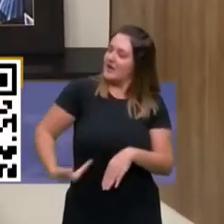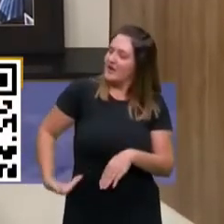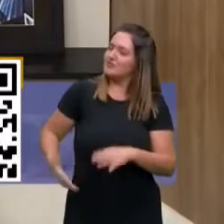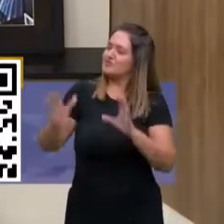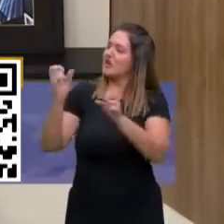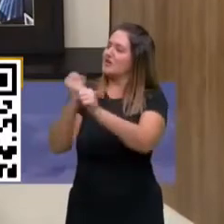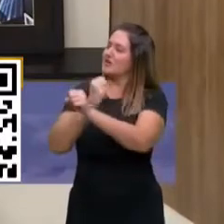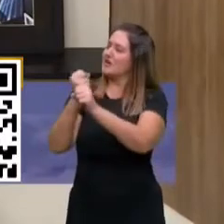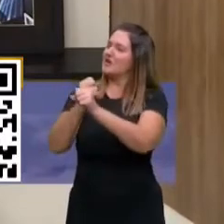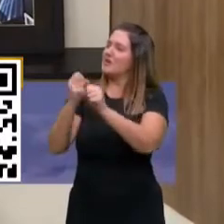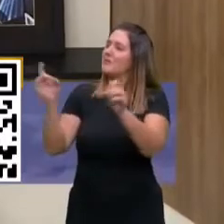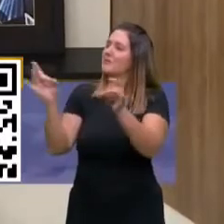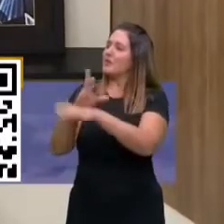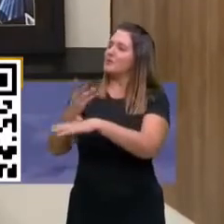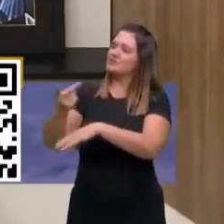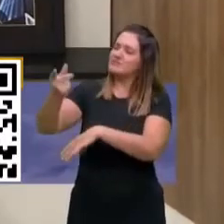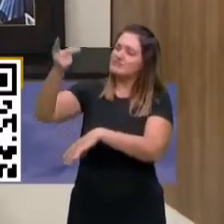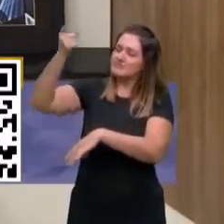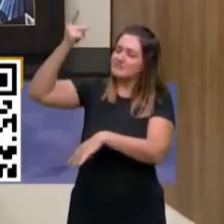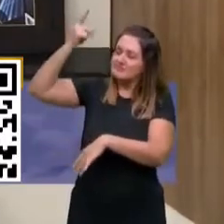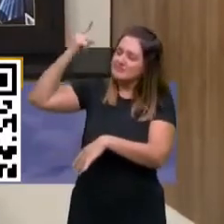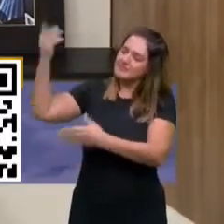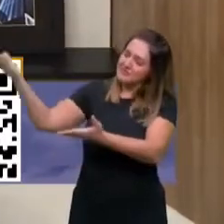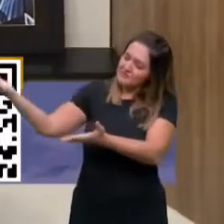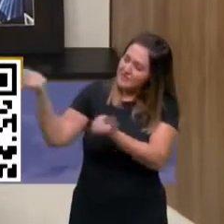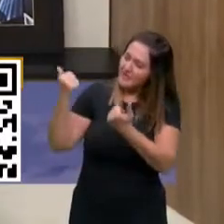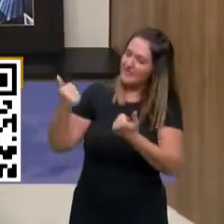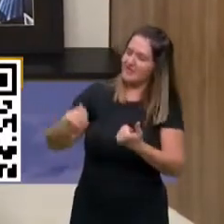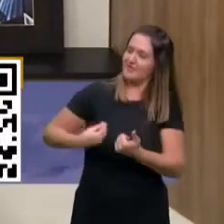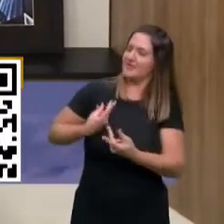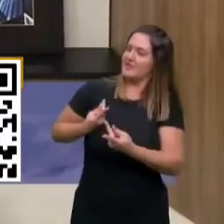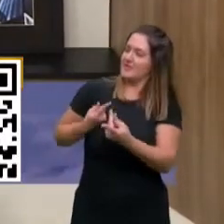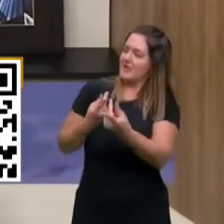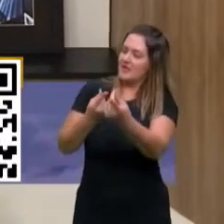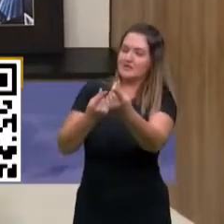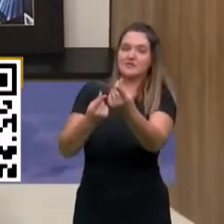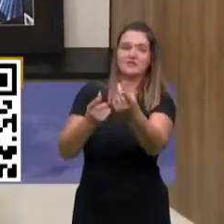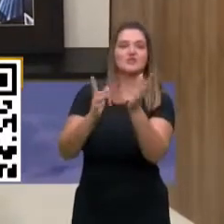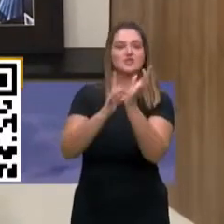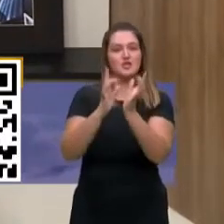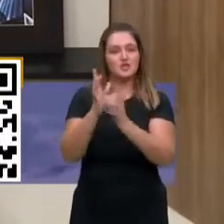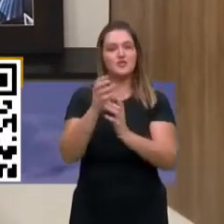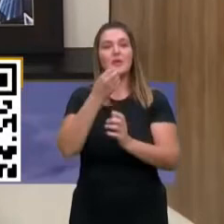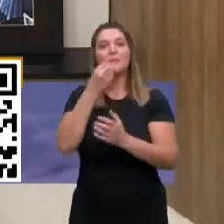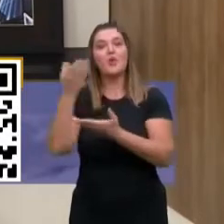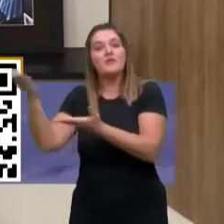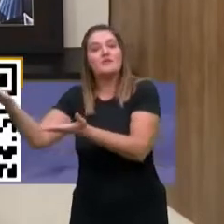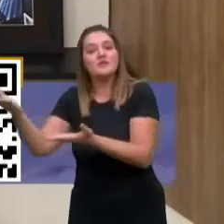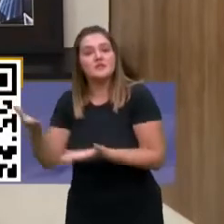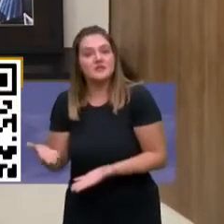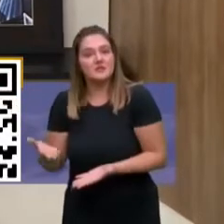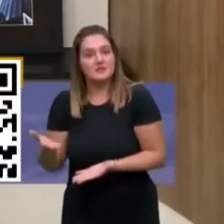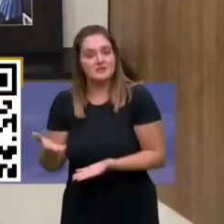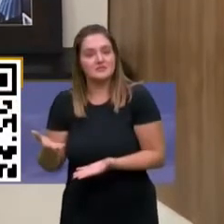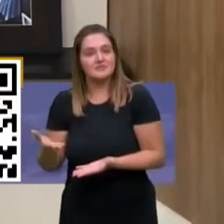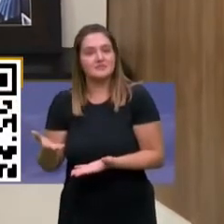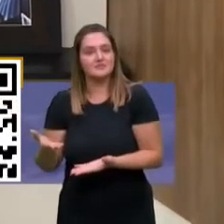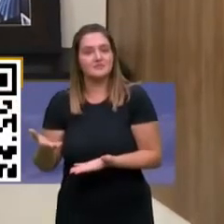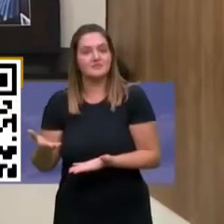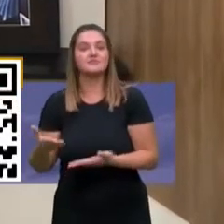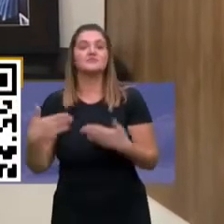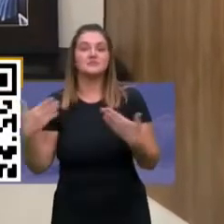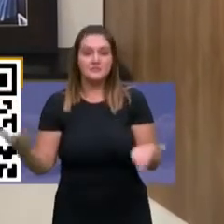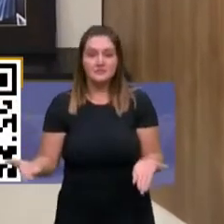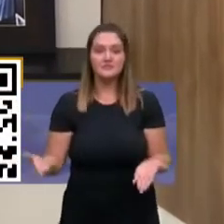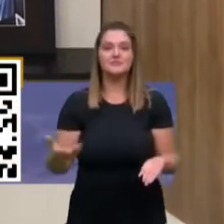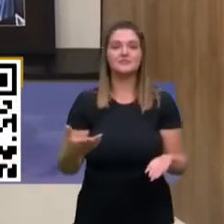mundo. Entrai na posse do reino, receba a vida eterna. Jesus vai dar as boas-vindas para você.